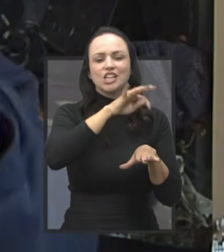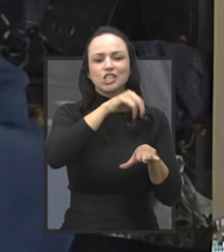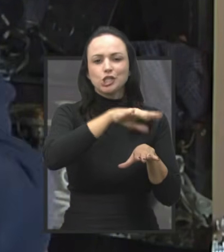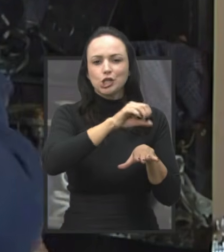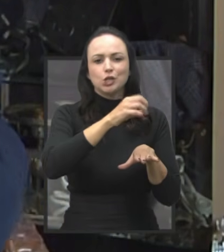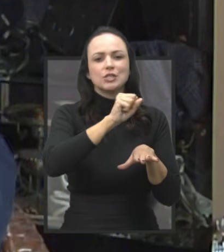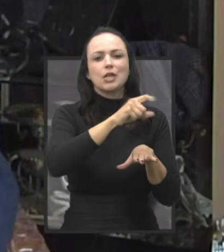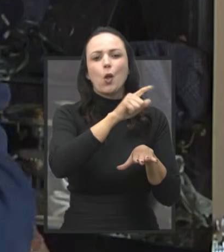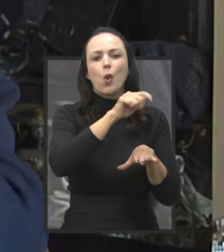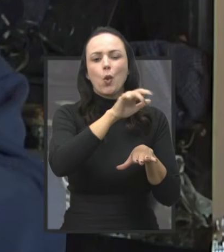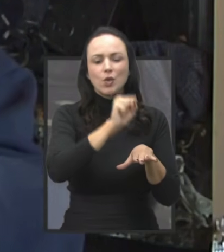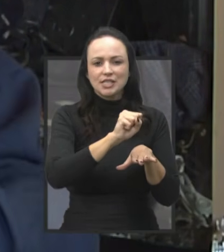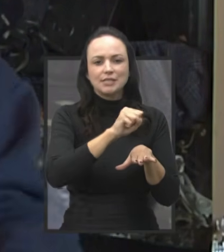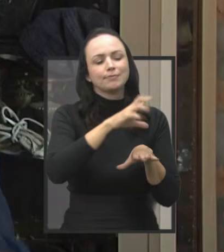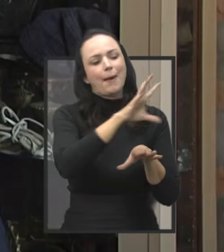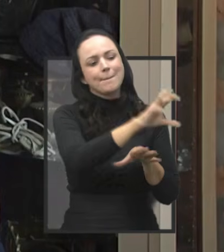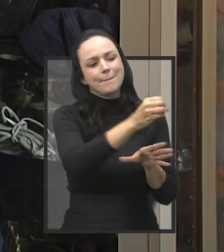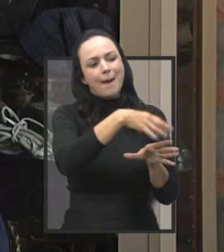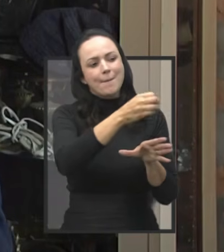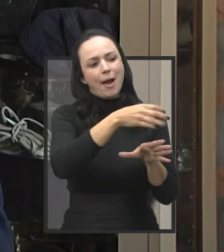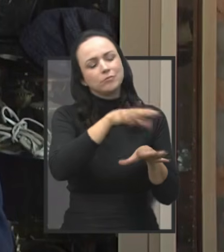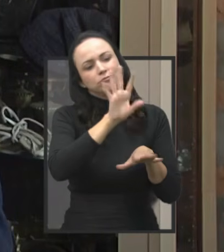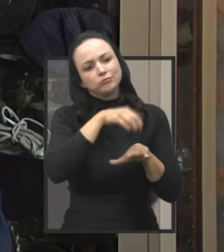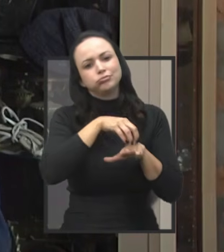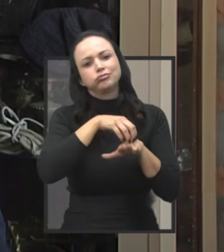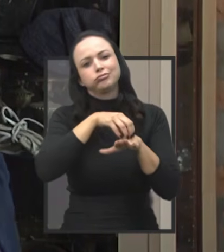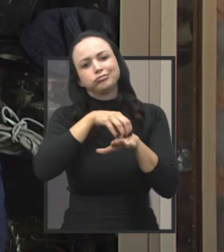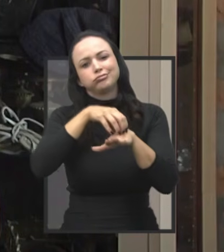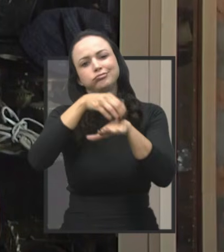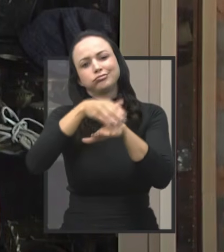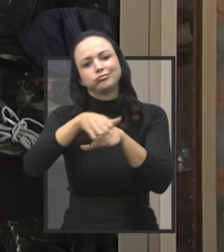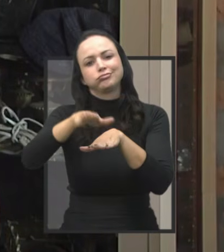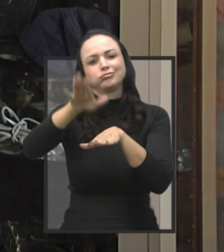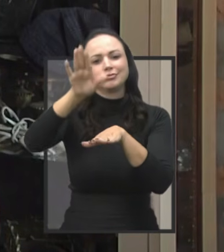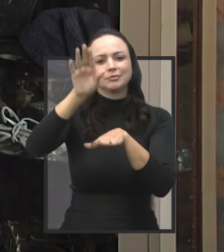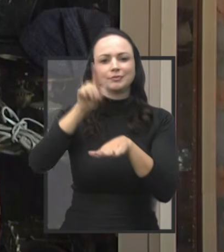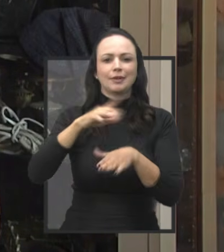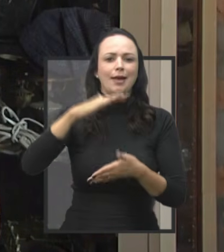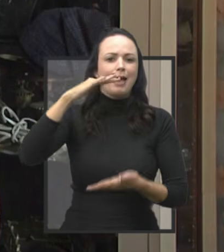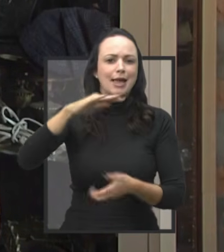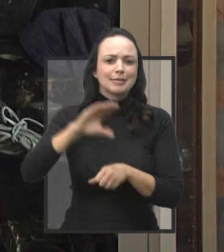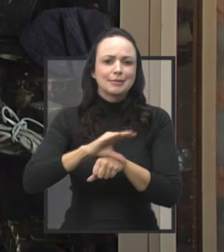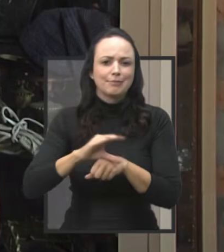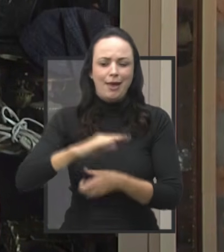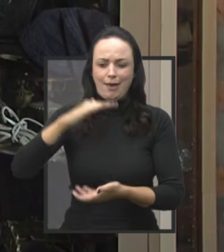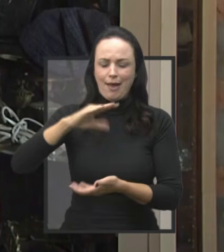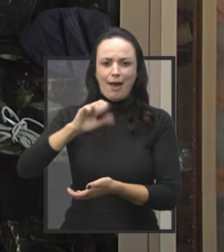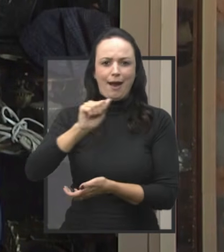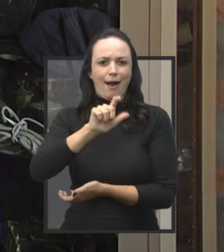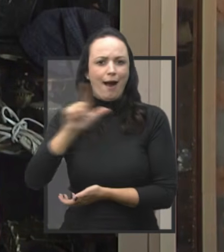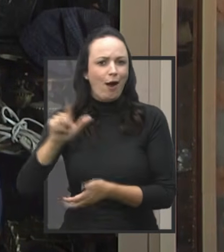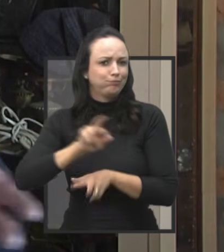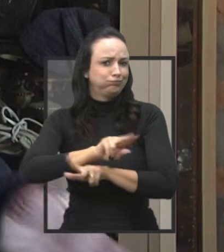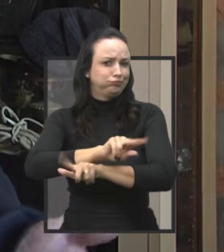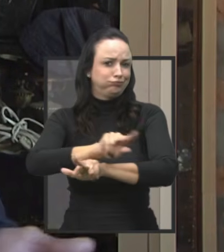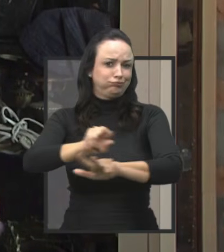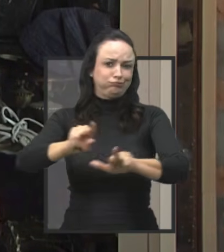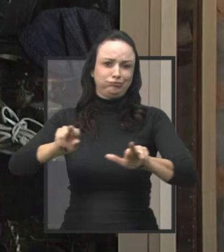Luís, aí parava, catava as coisas e seguia a viagem. Ali dentro, ali era saco de cimento, era saco de cal,